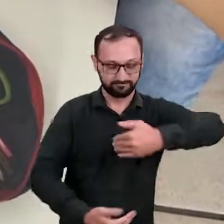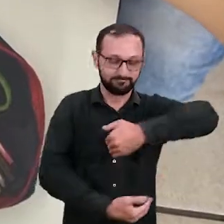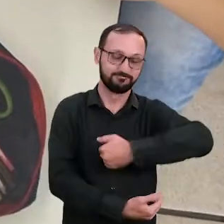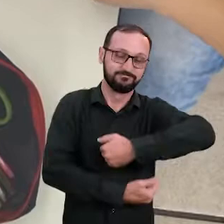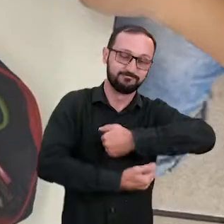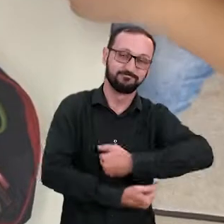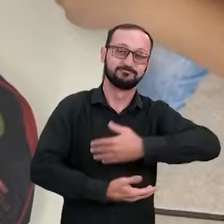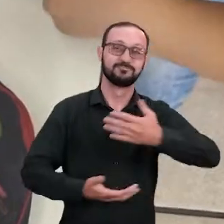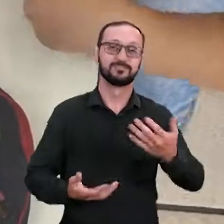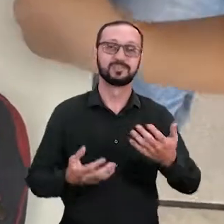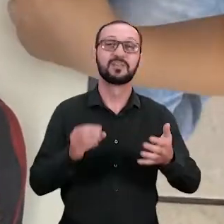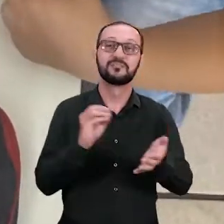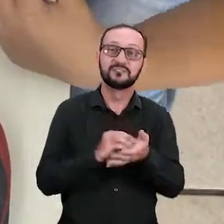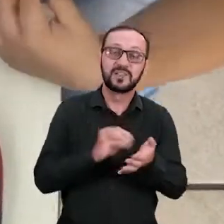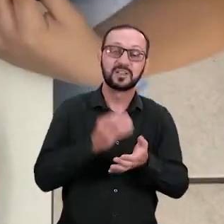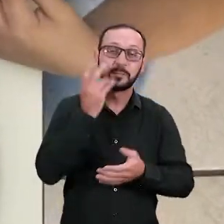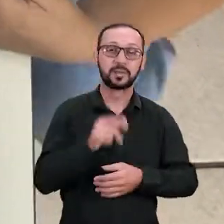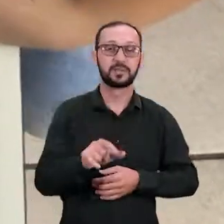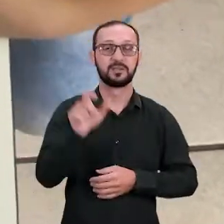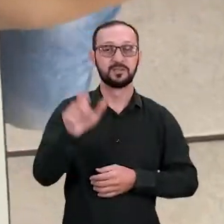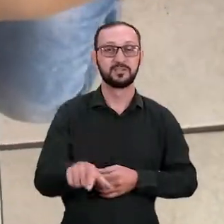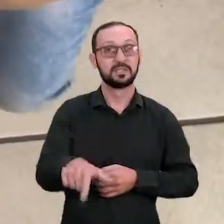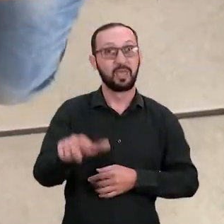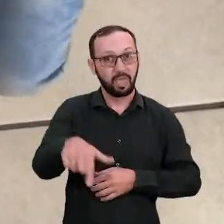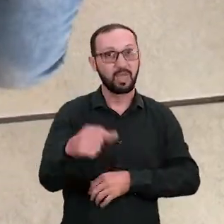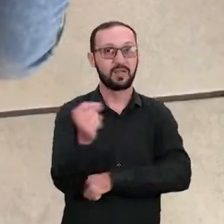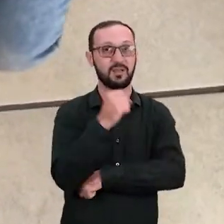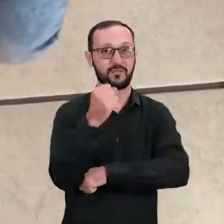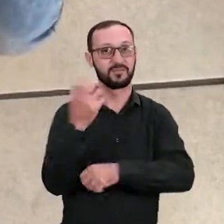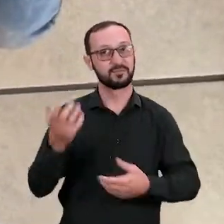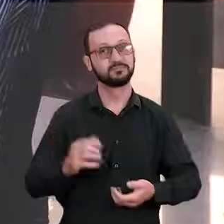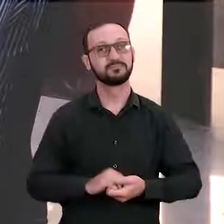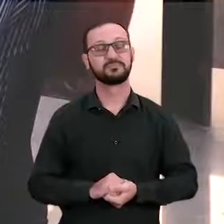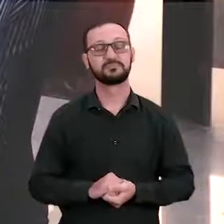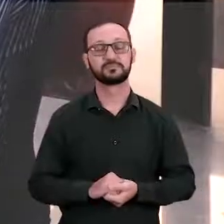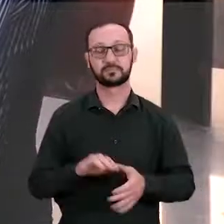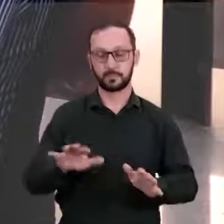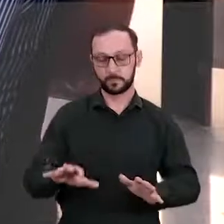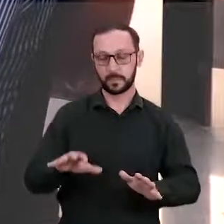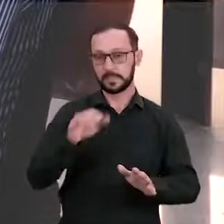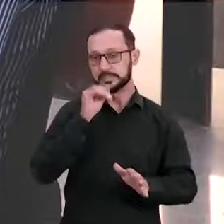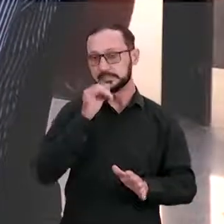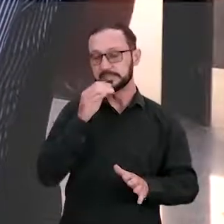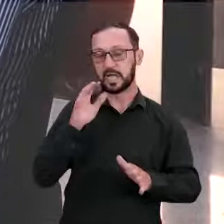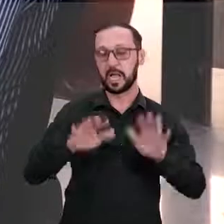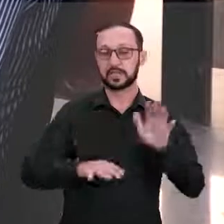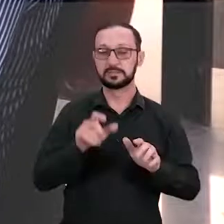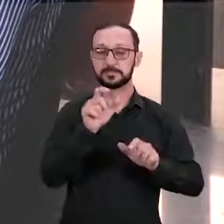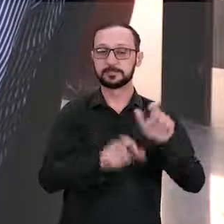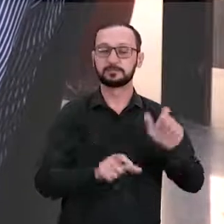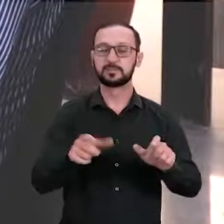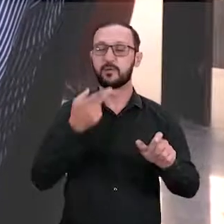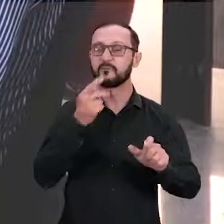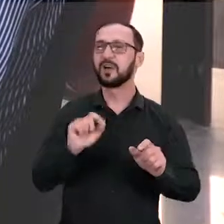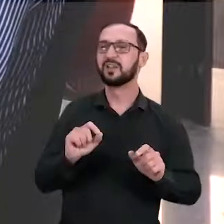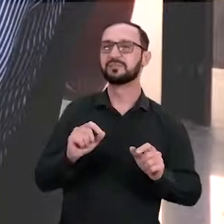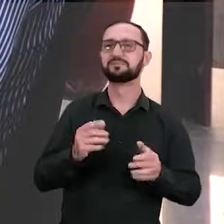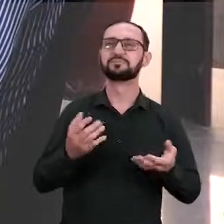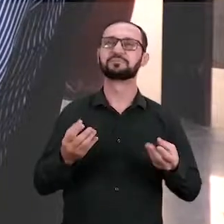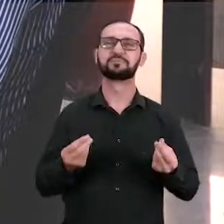E isso, na formação da criança, é muito, muito grave. Doutor, existe muitas pessoas que